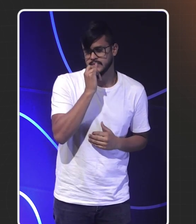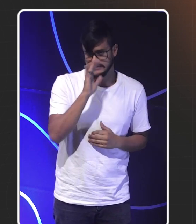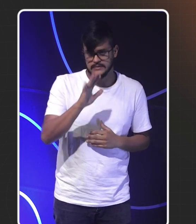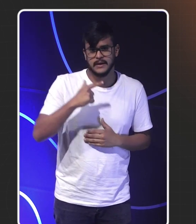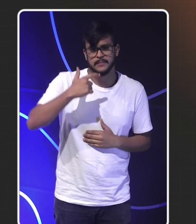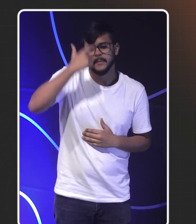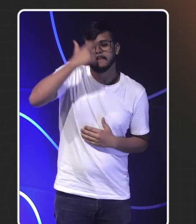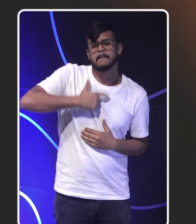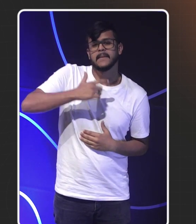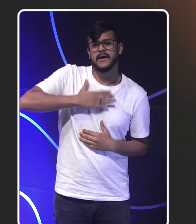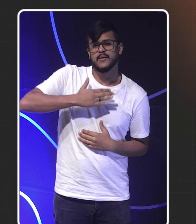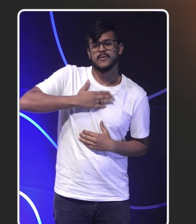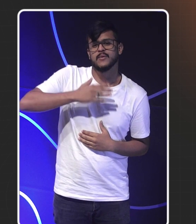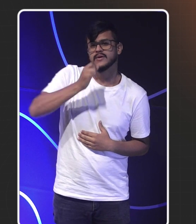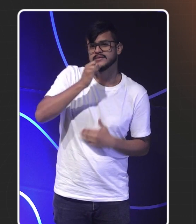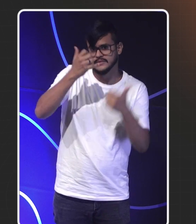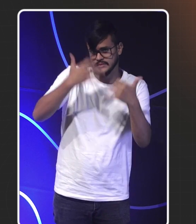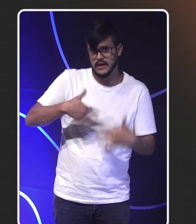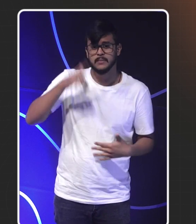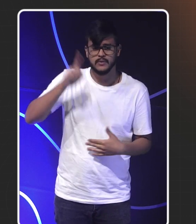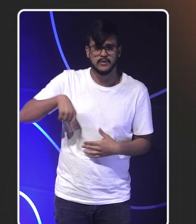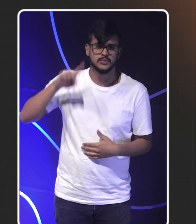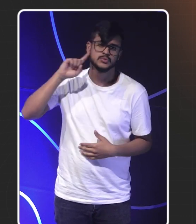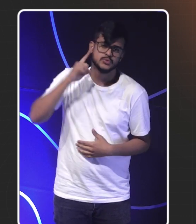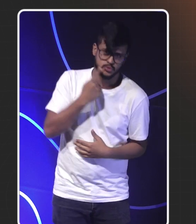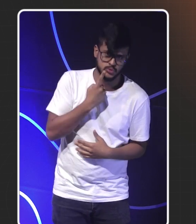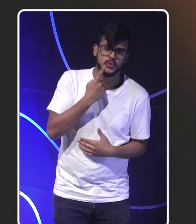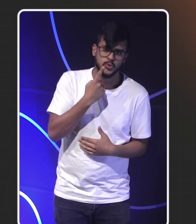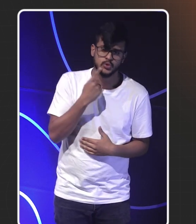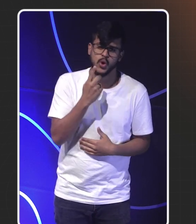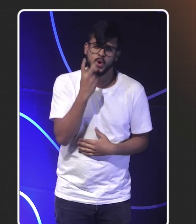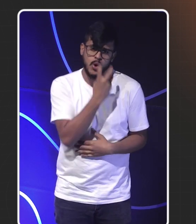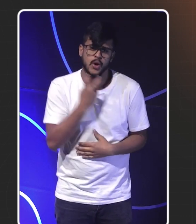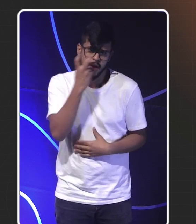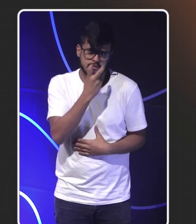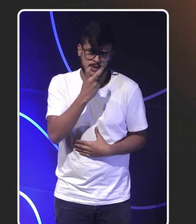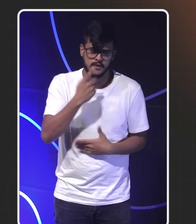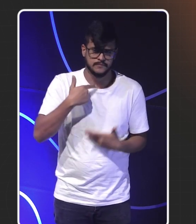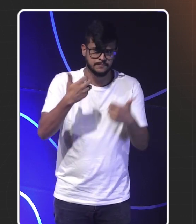o meu exemplo como deficiente auditivo, como surdo oralizado.